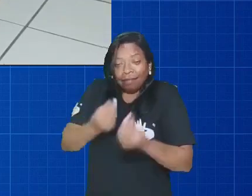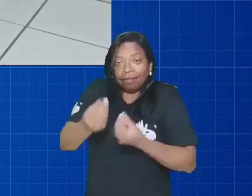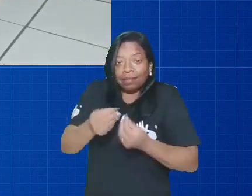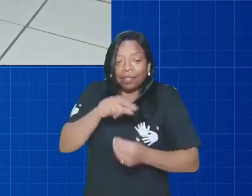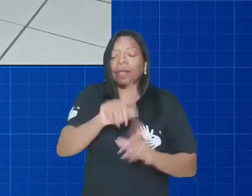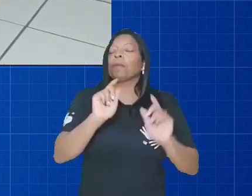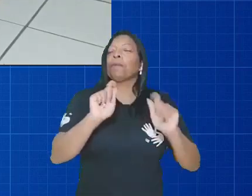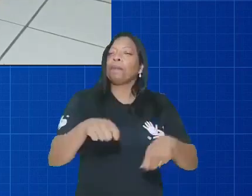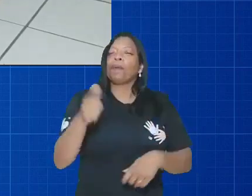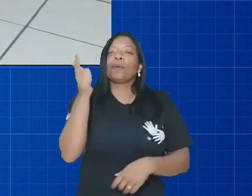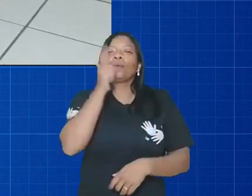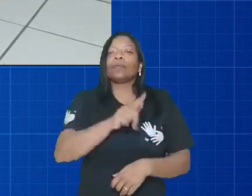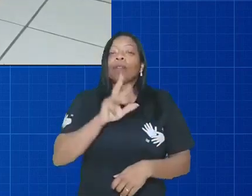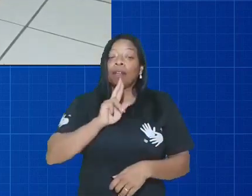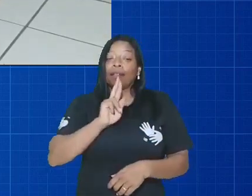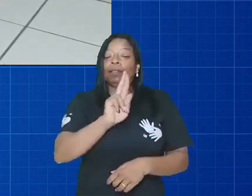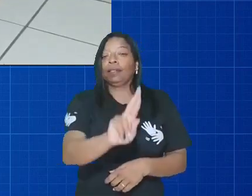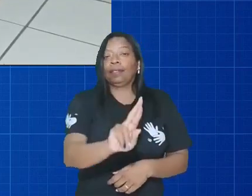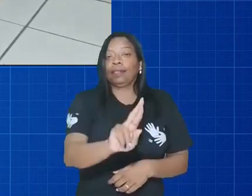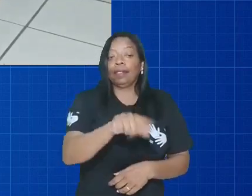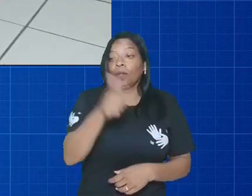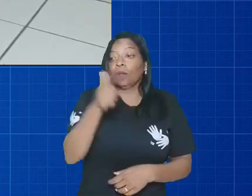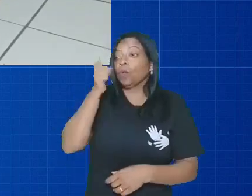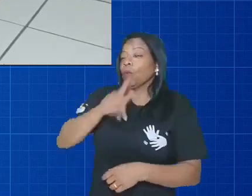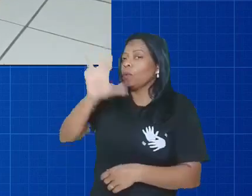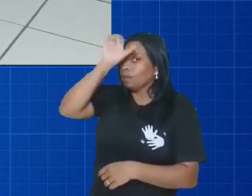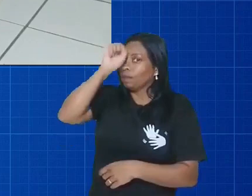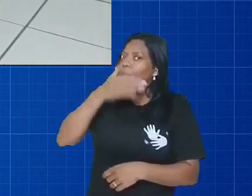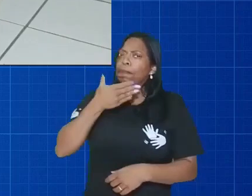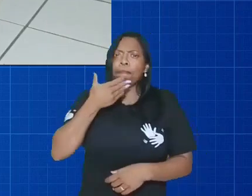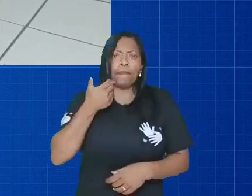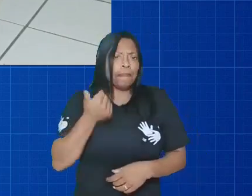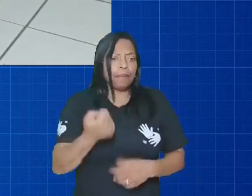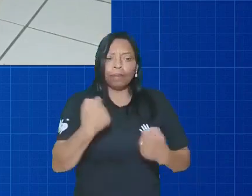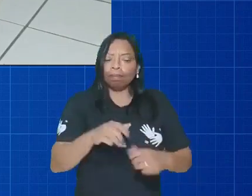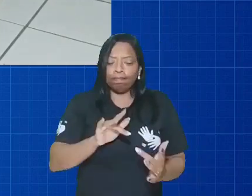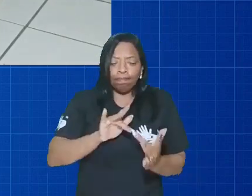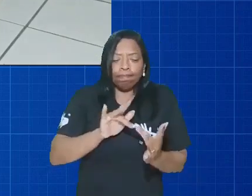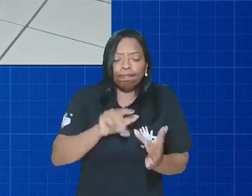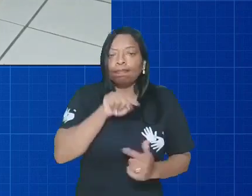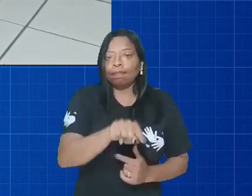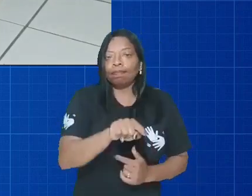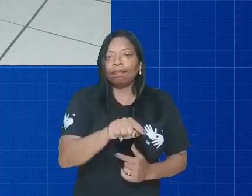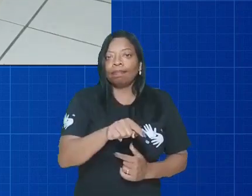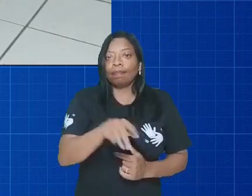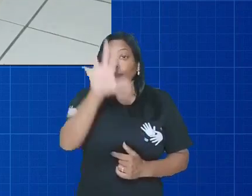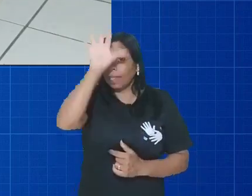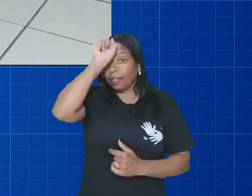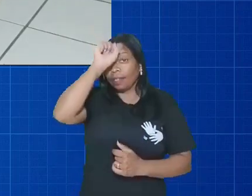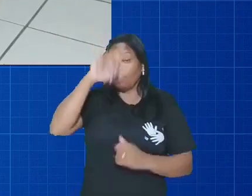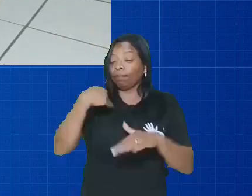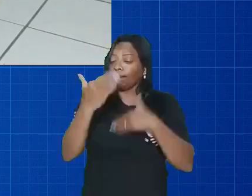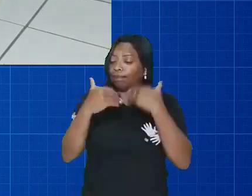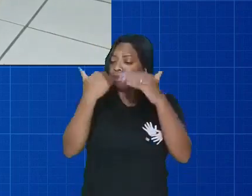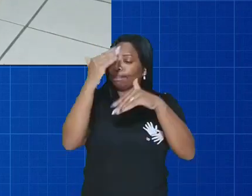alcançar respostas para ajudar com que essa criança possa ter a condição de aprender de uma forma tranquila